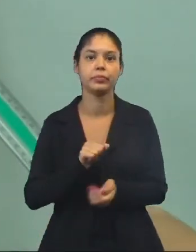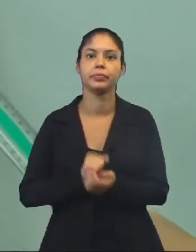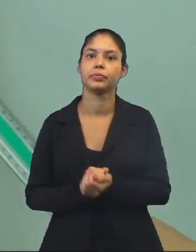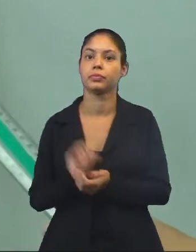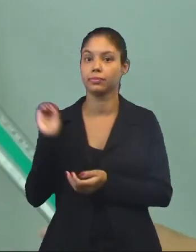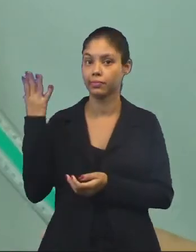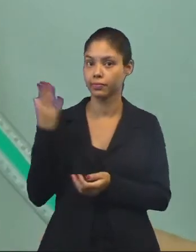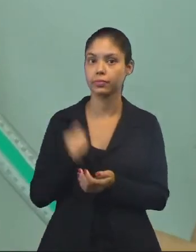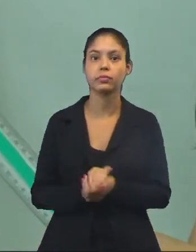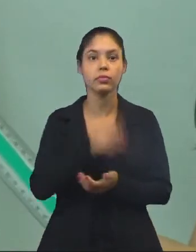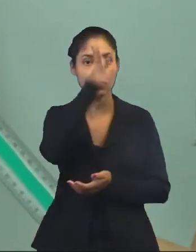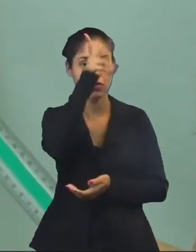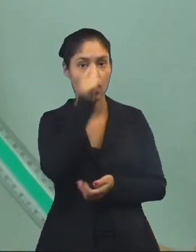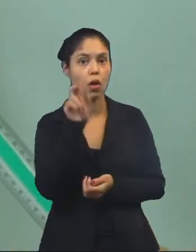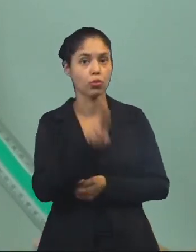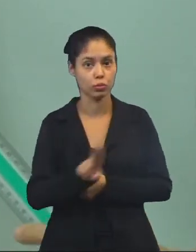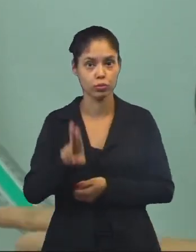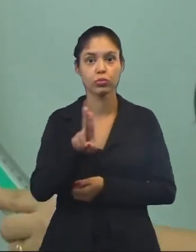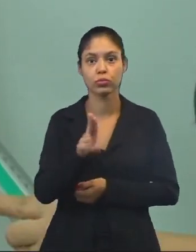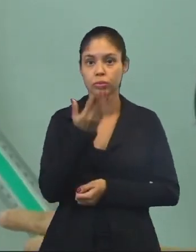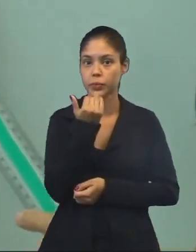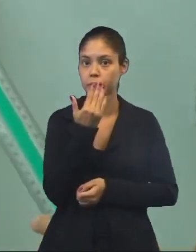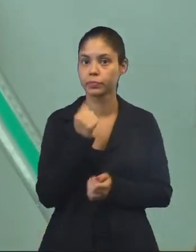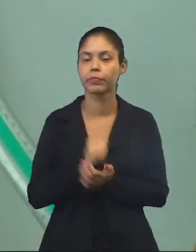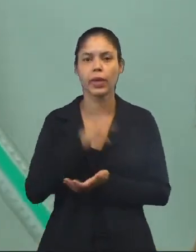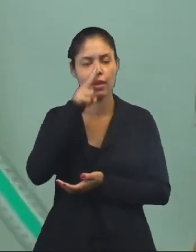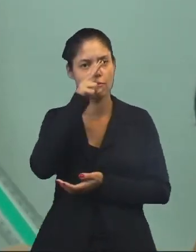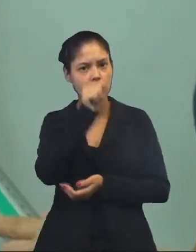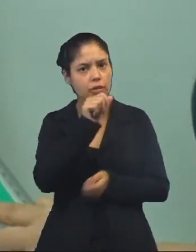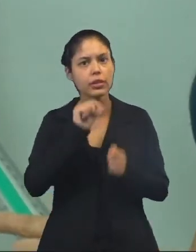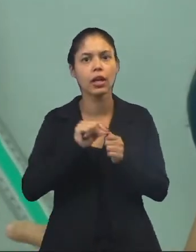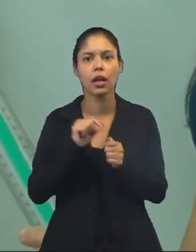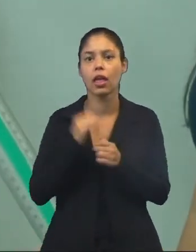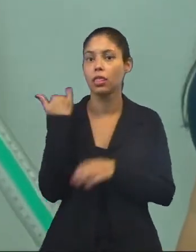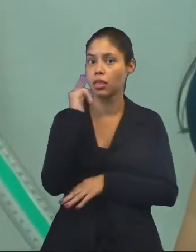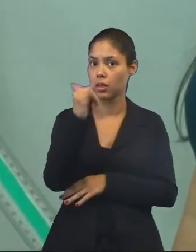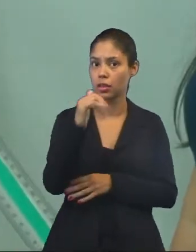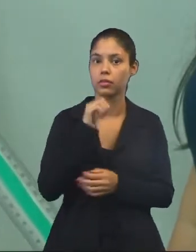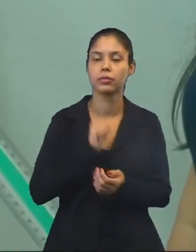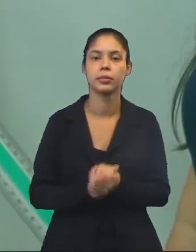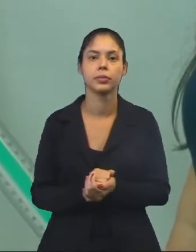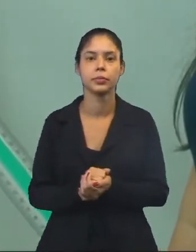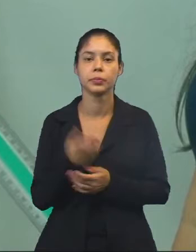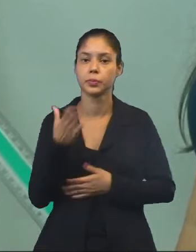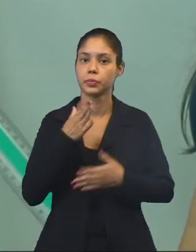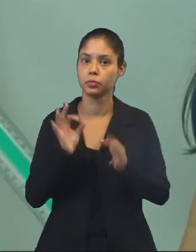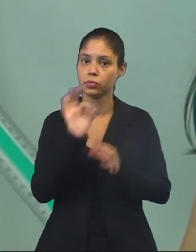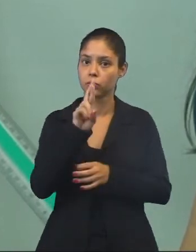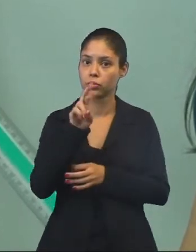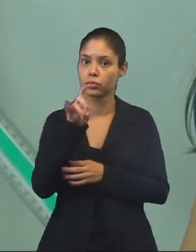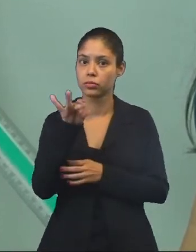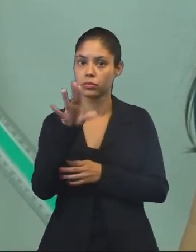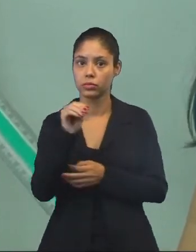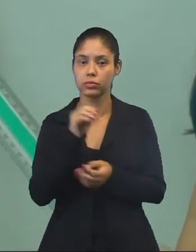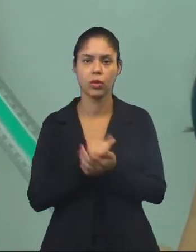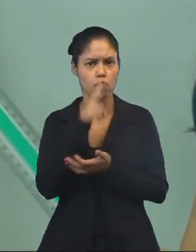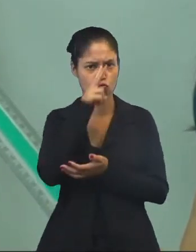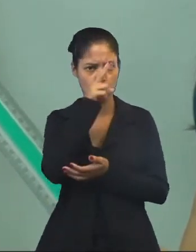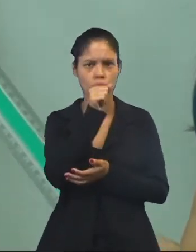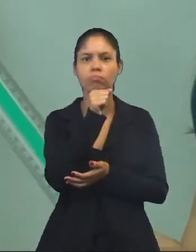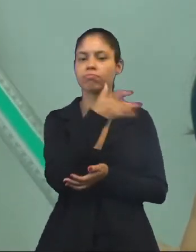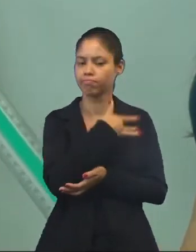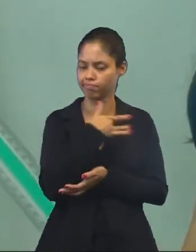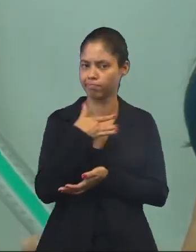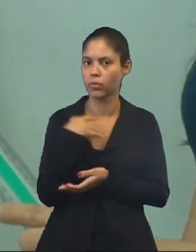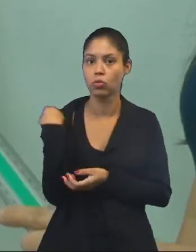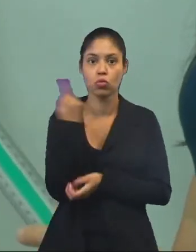caso, o frango ele faz uso desse alimento, ele se fortifica, ele obtém energia para o seu organismo, ele fica forte, saudável, e nós